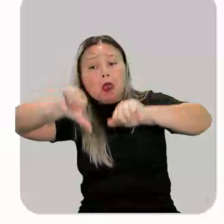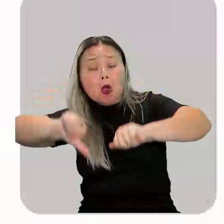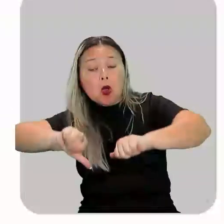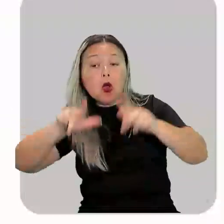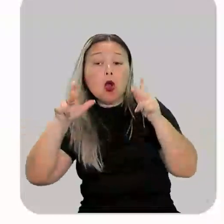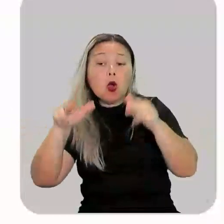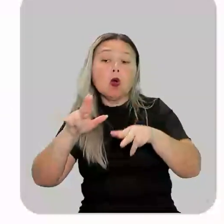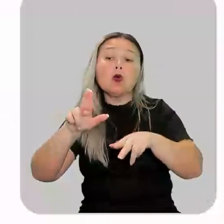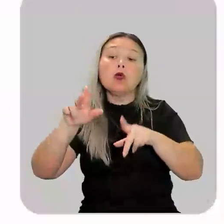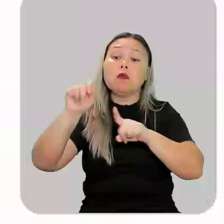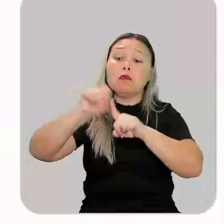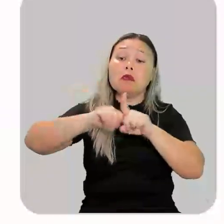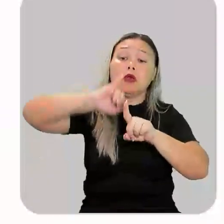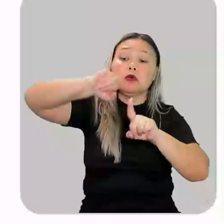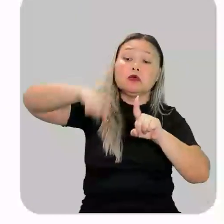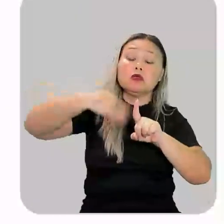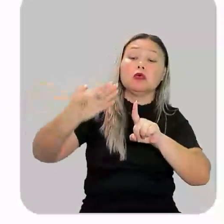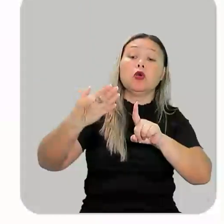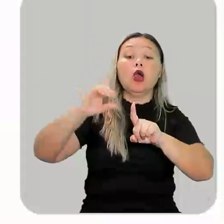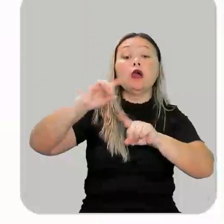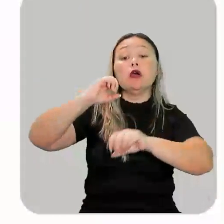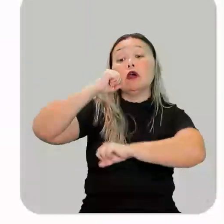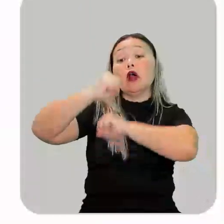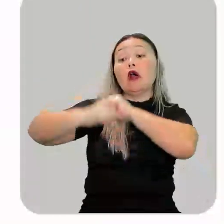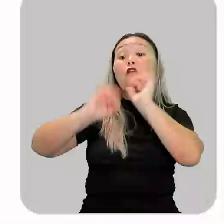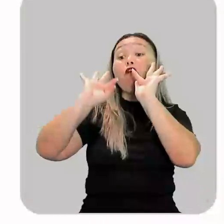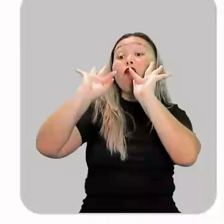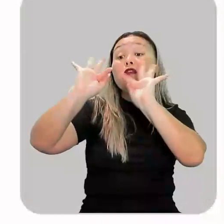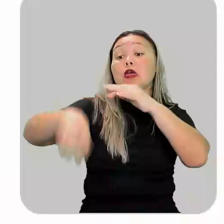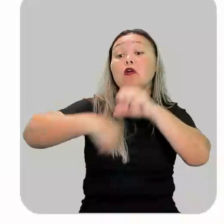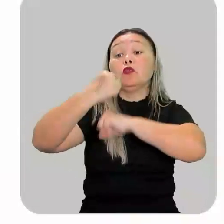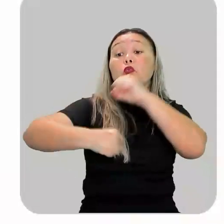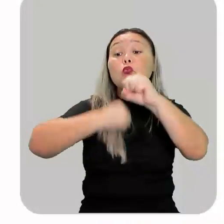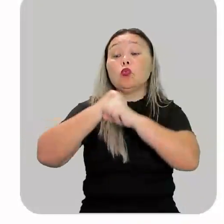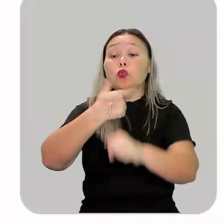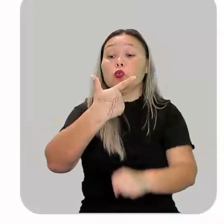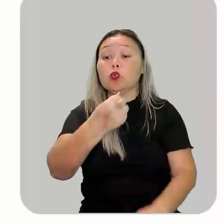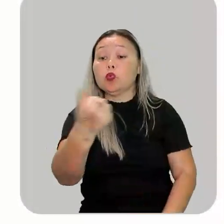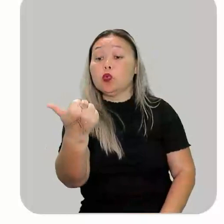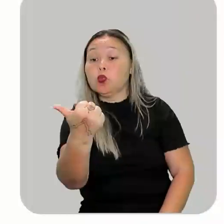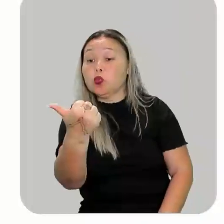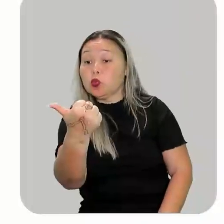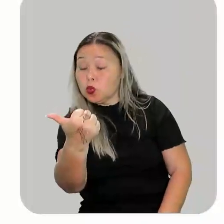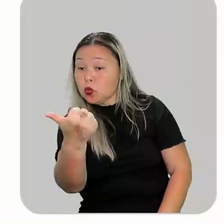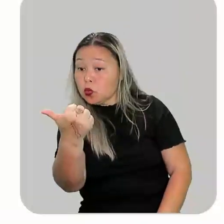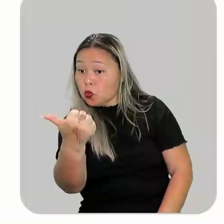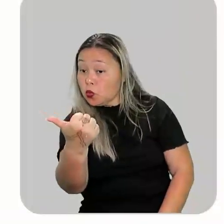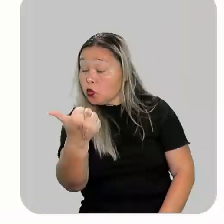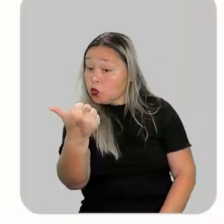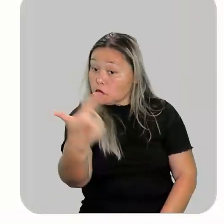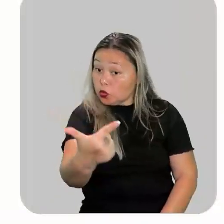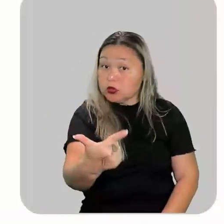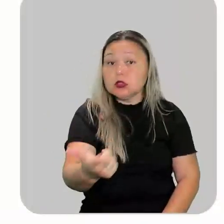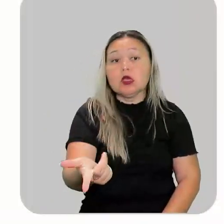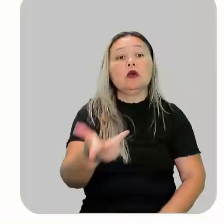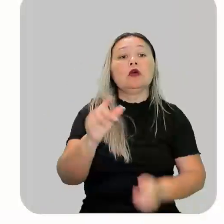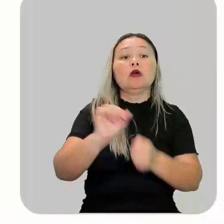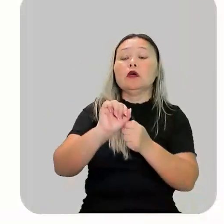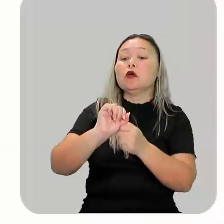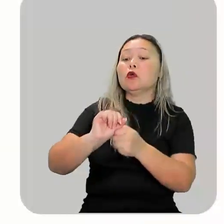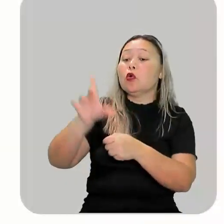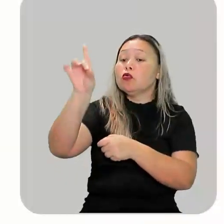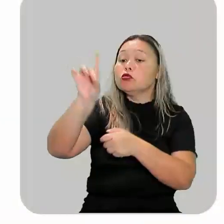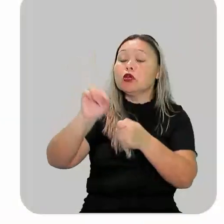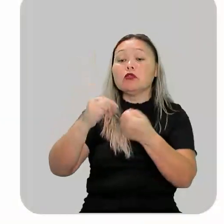2011 apenas no final de 2012. O diretor financeiro rebateu de imediato esse